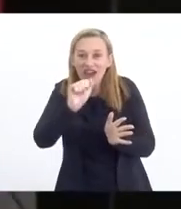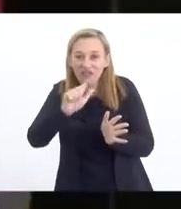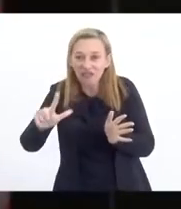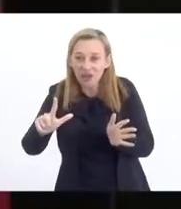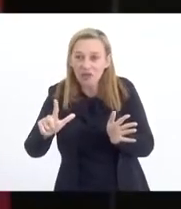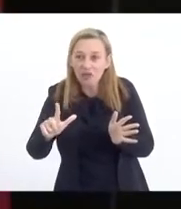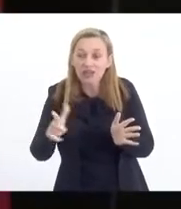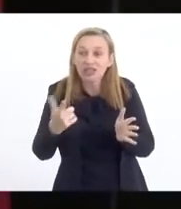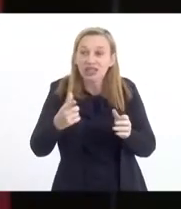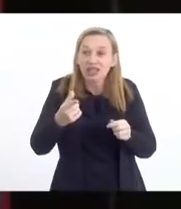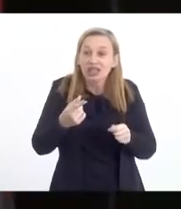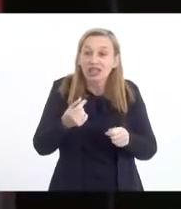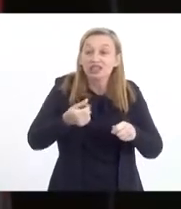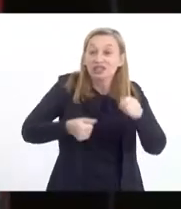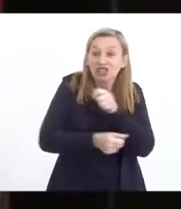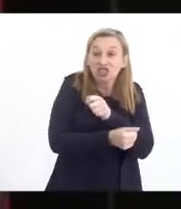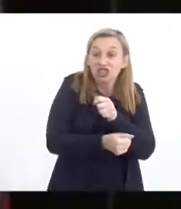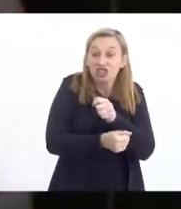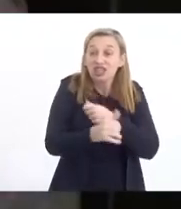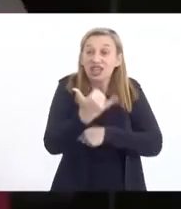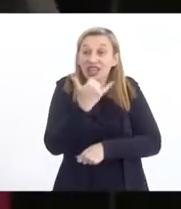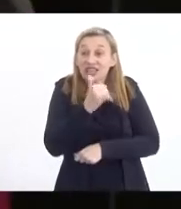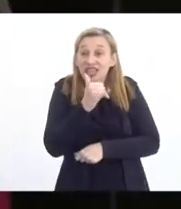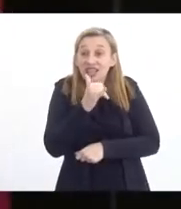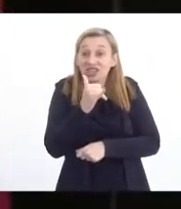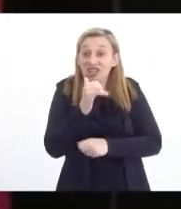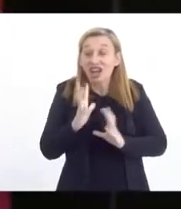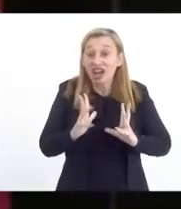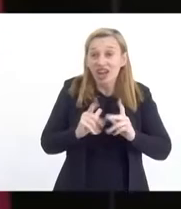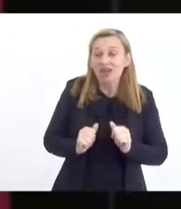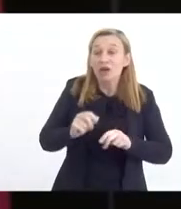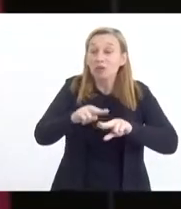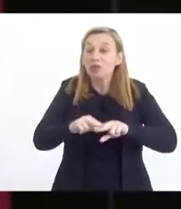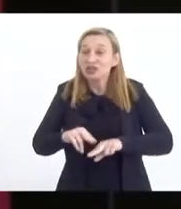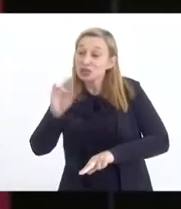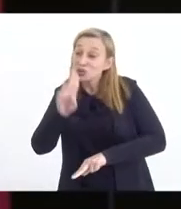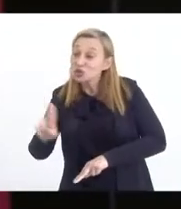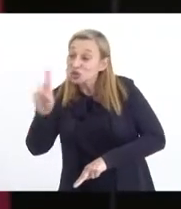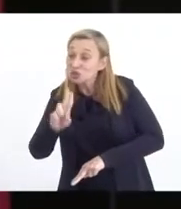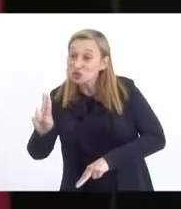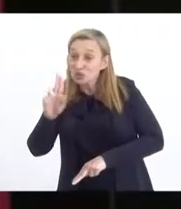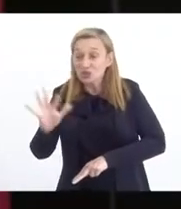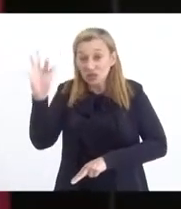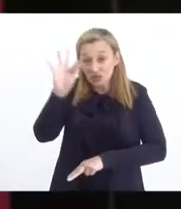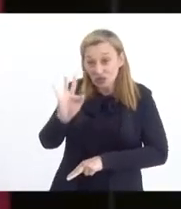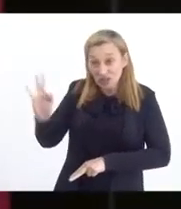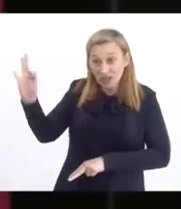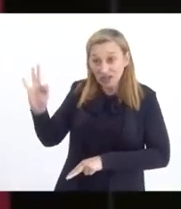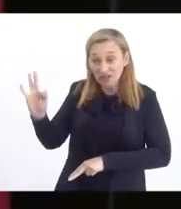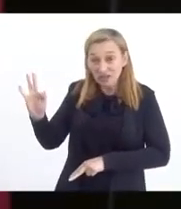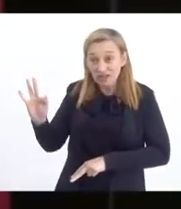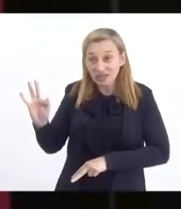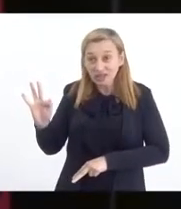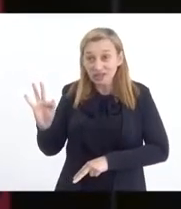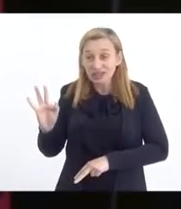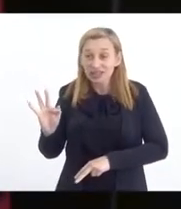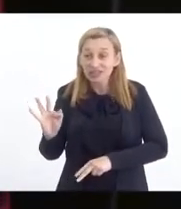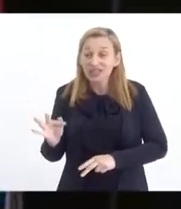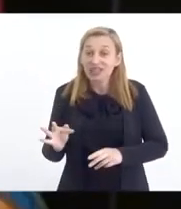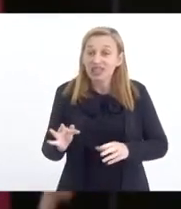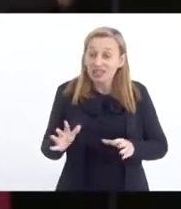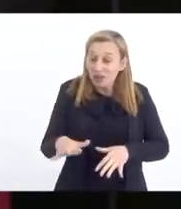ter que investir em energias renováveis. E é por isso que o Instituto Federal Fluminense faz um campus agora em Itaboraí para as